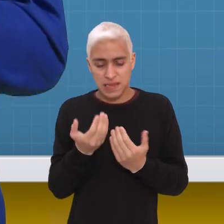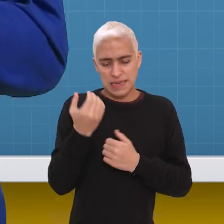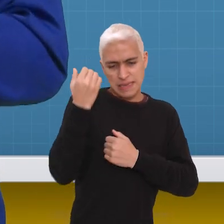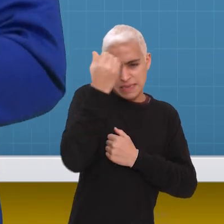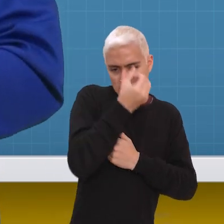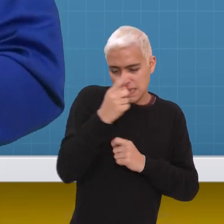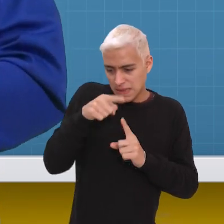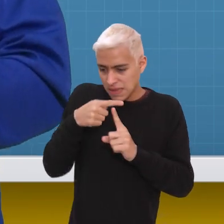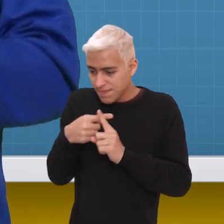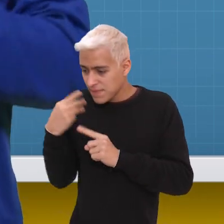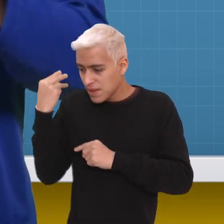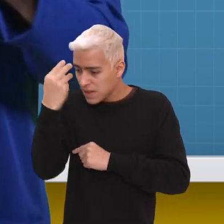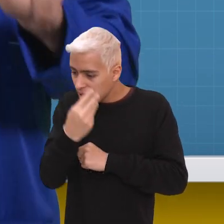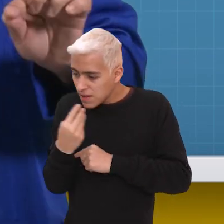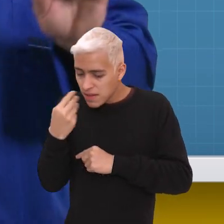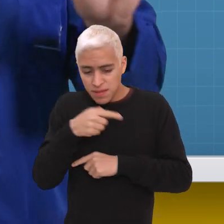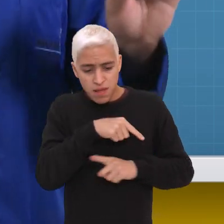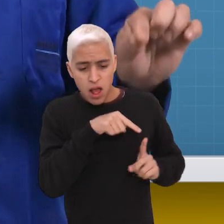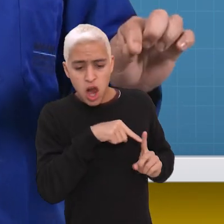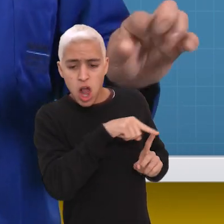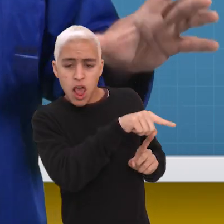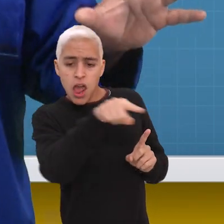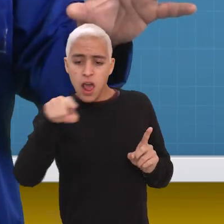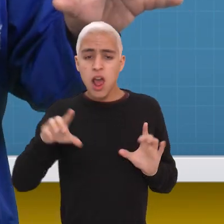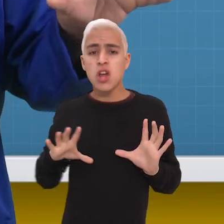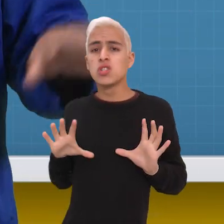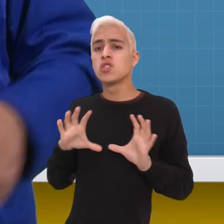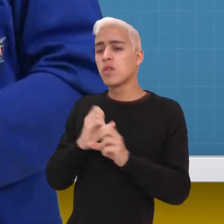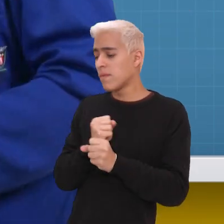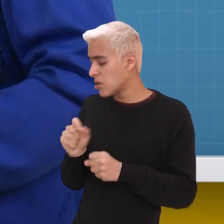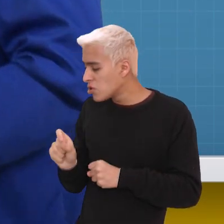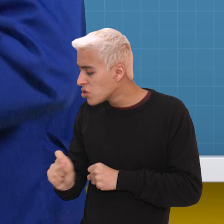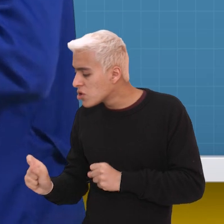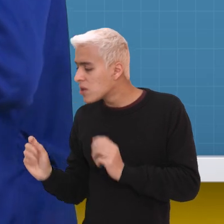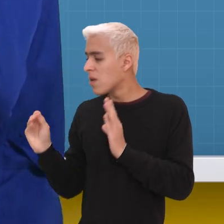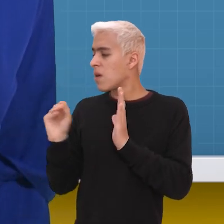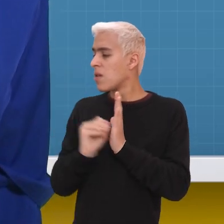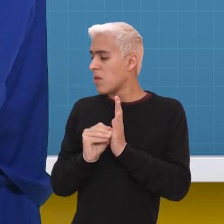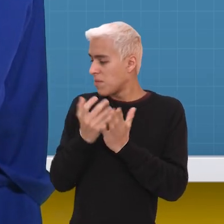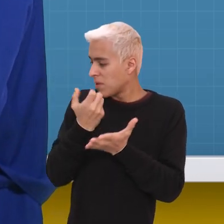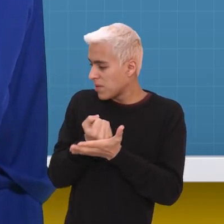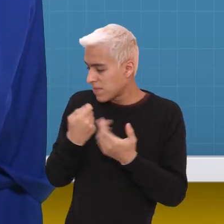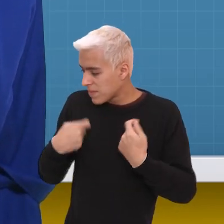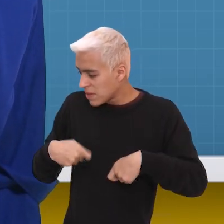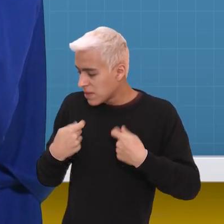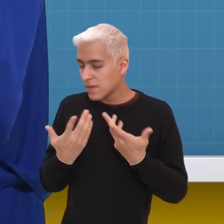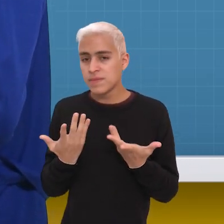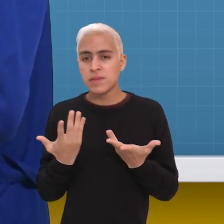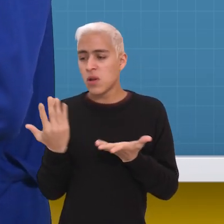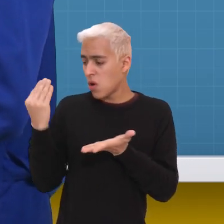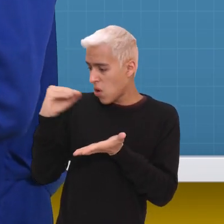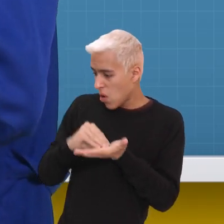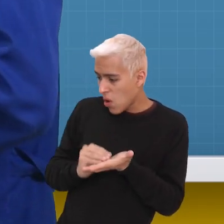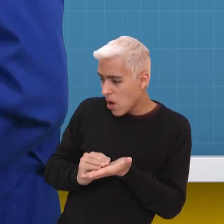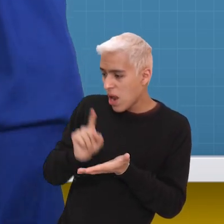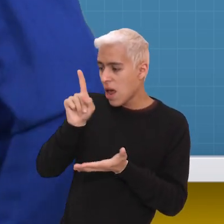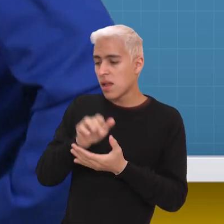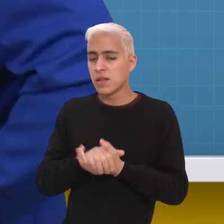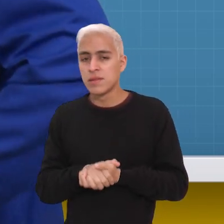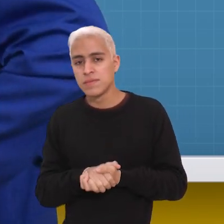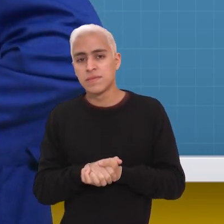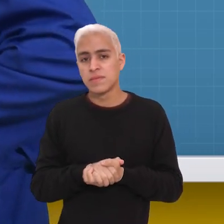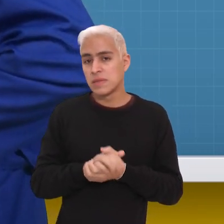horas. 6 horas mais as 3 horas de trajeto, Sr. Giz, agora é hora do registro. Colocar